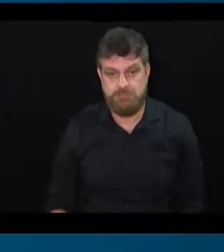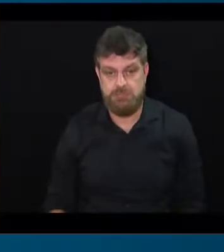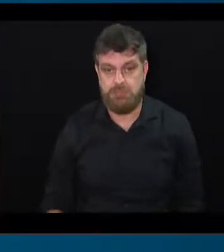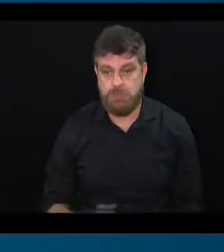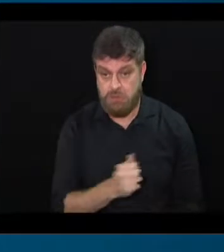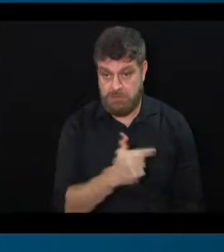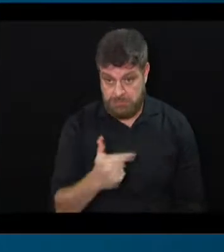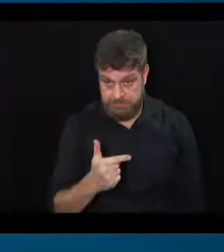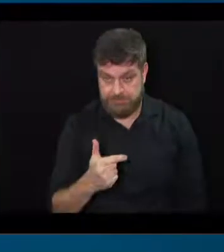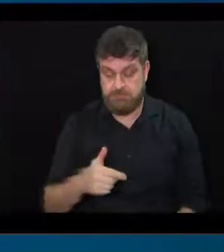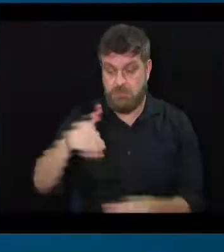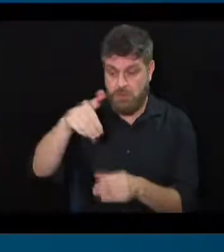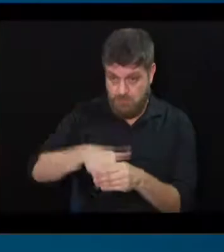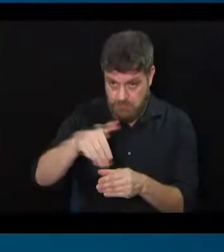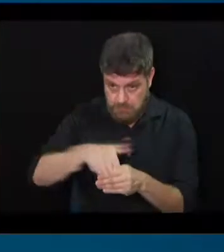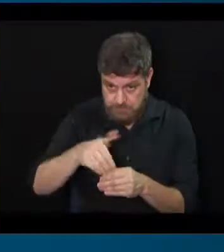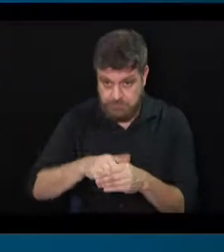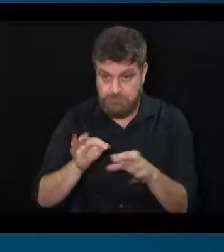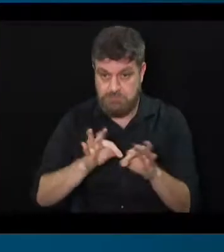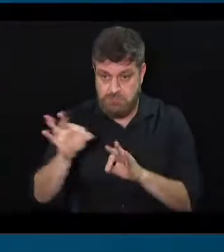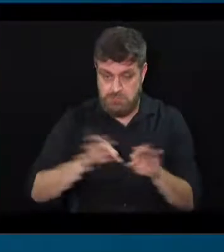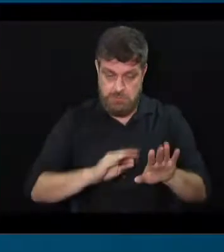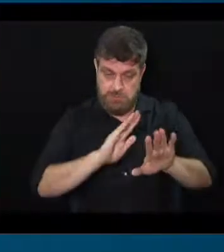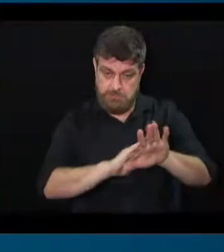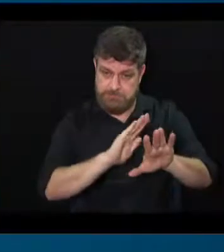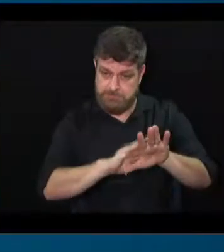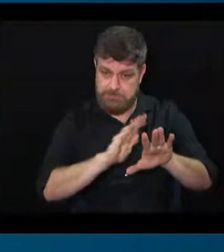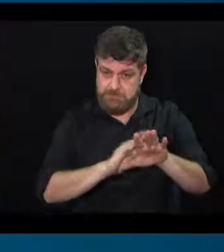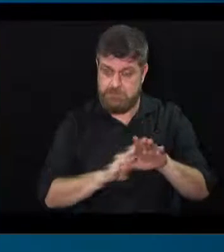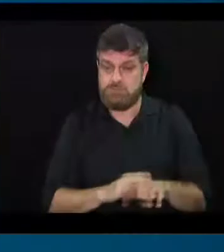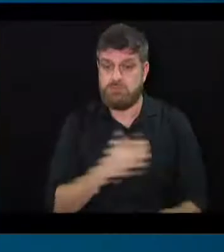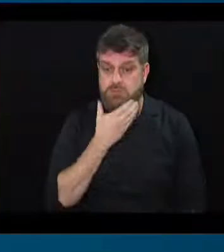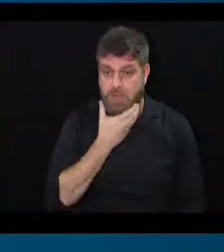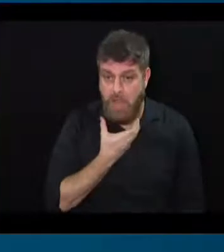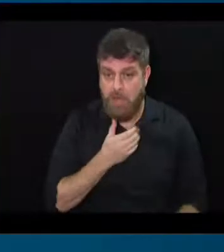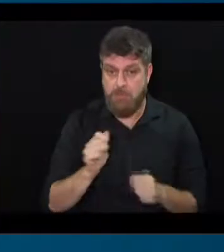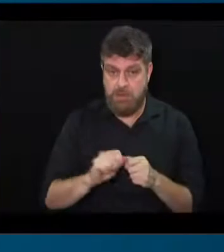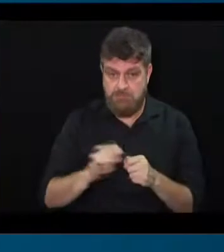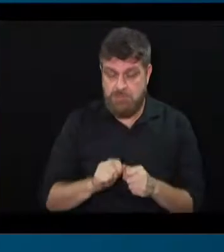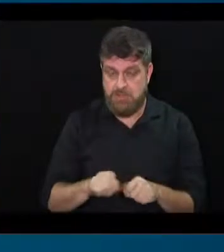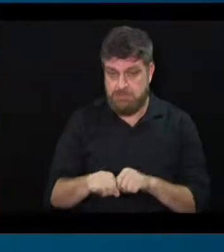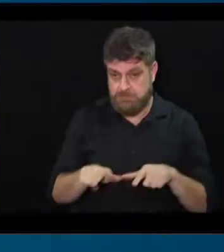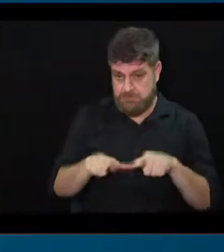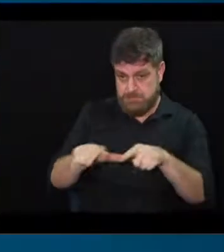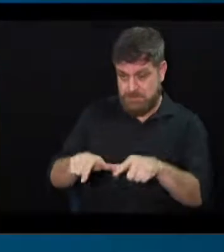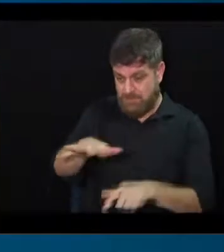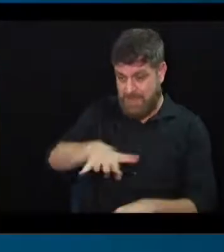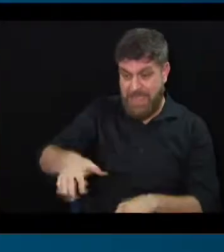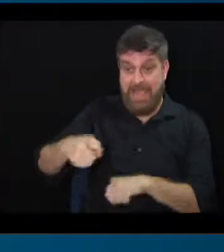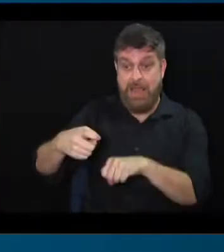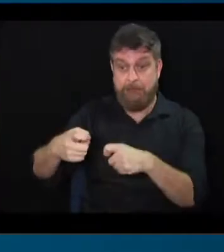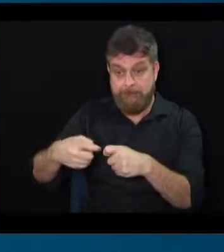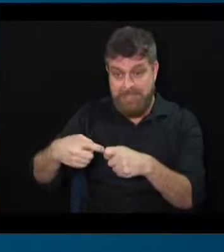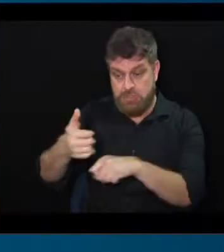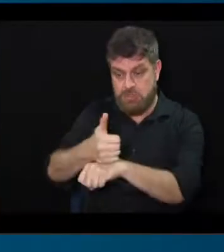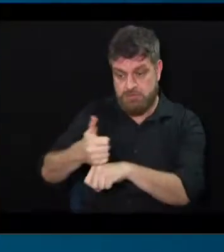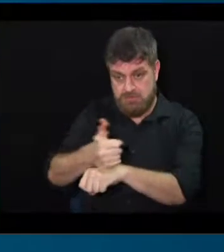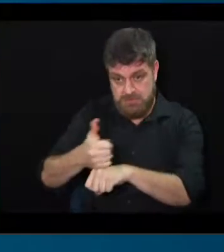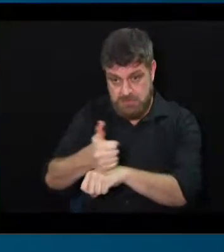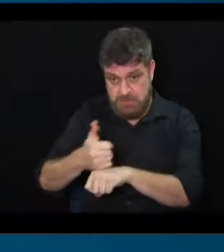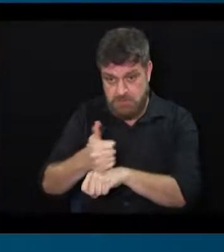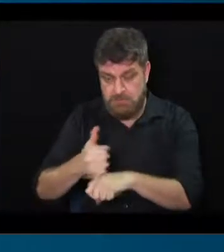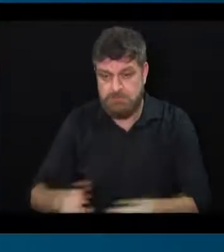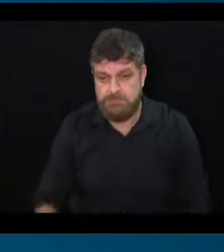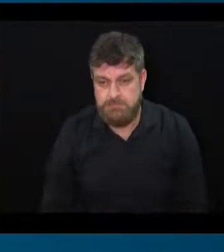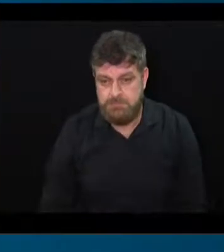Em turno único foi aprovado o projeto de autoria do vereador Carmo Luiz, que concede diploma de mérito médico Dr. Roberto Maia Rocha